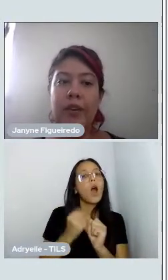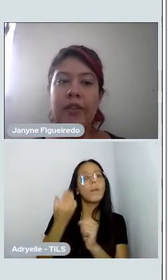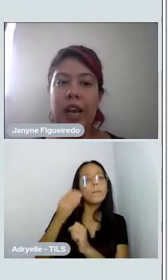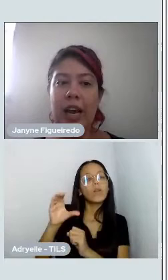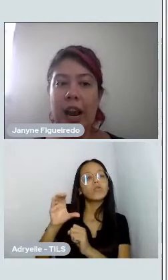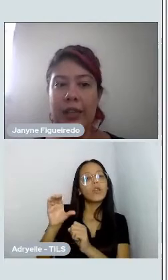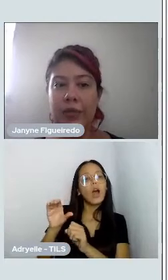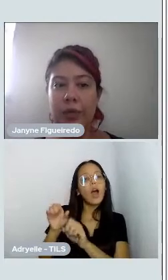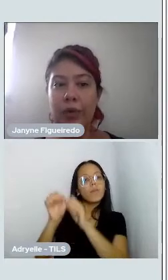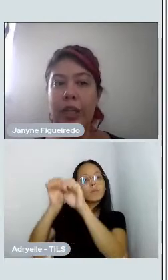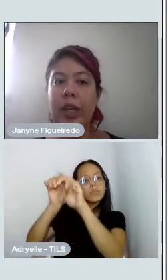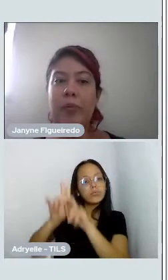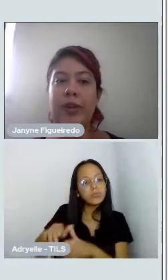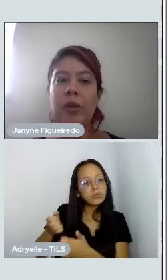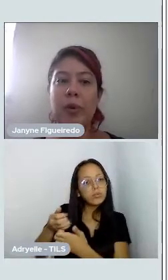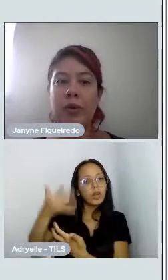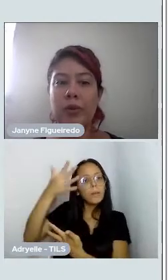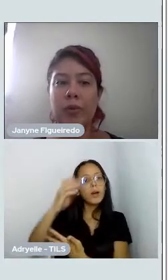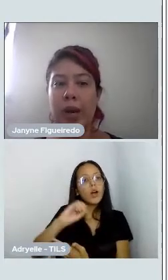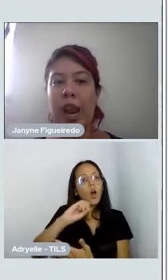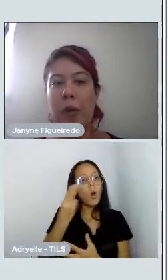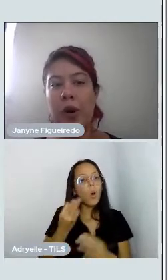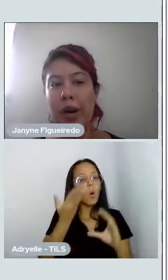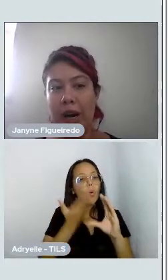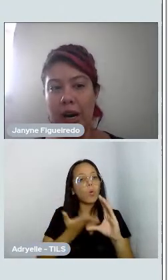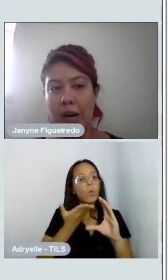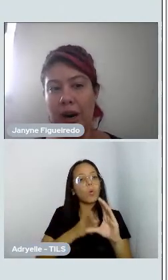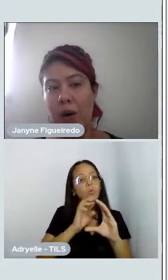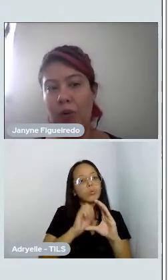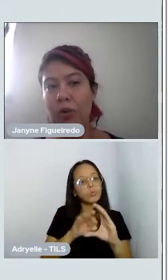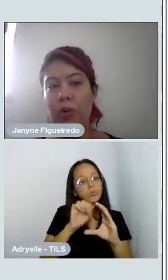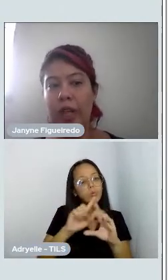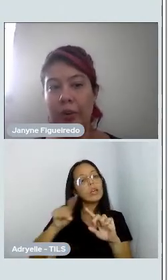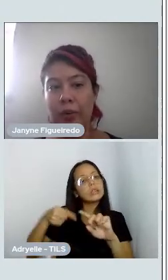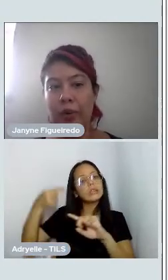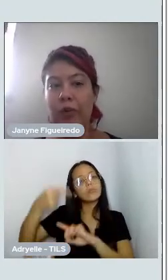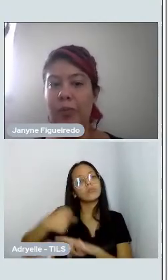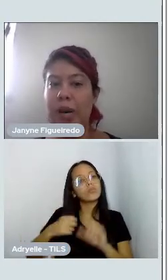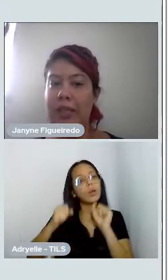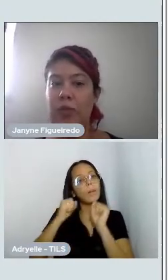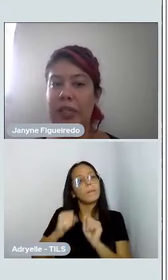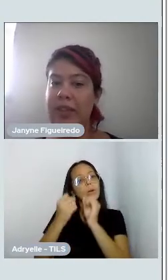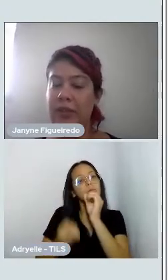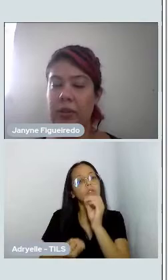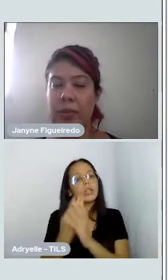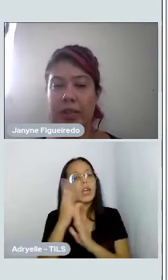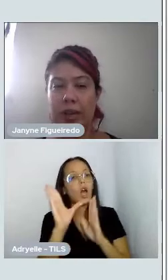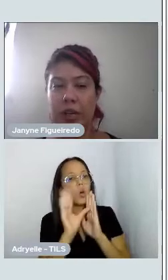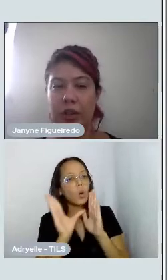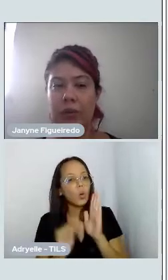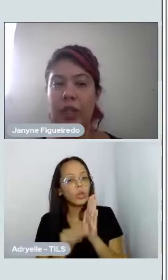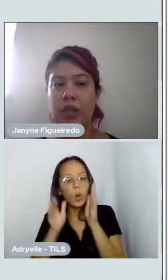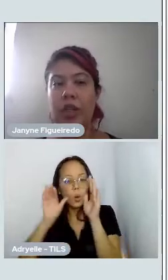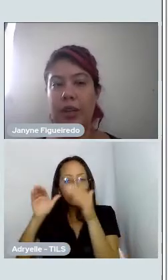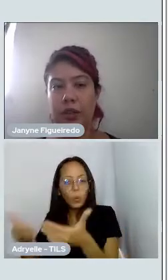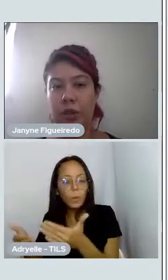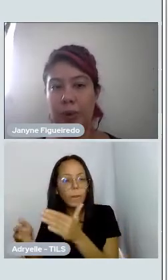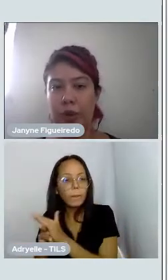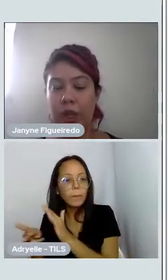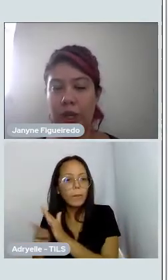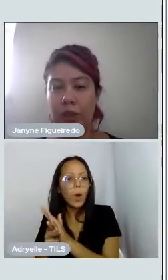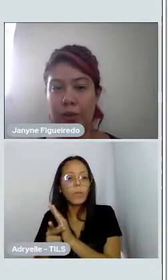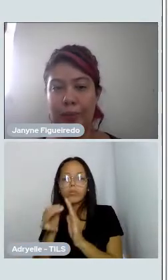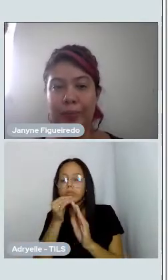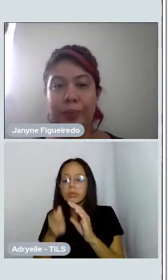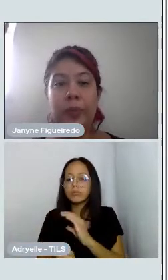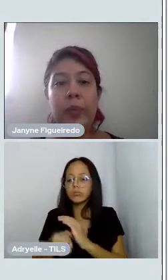mandar via Classroom, que depois eu posso elaborar algum conteúdo mais específico sobre essa questão de antes de Cristo